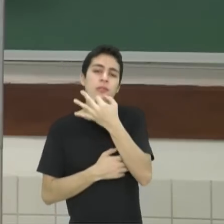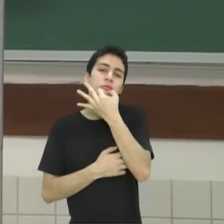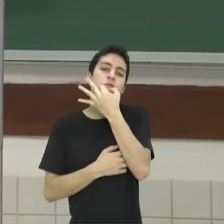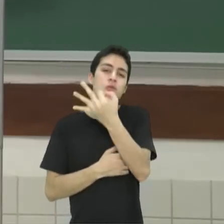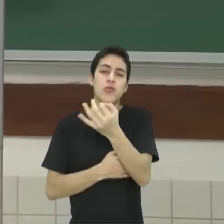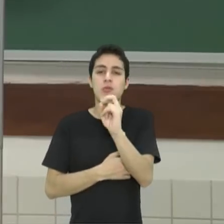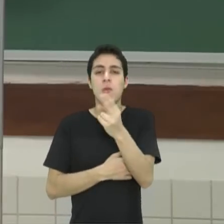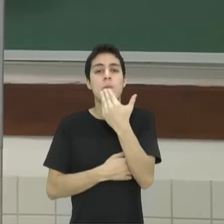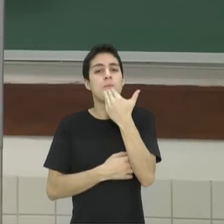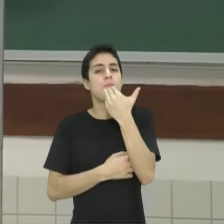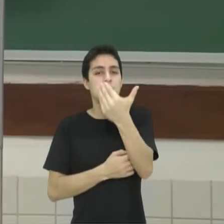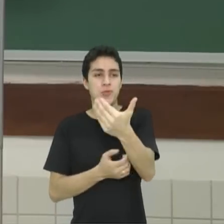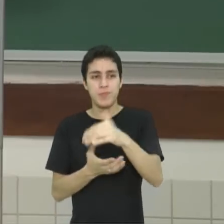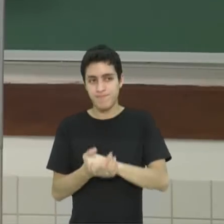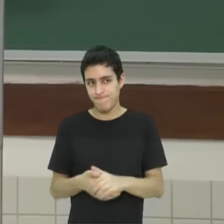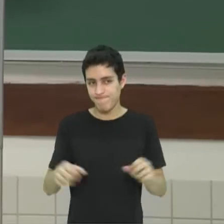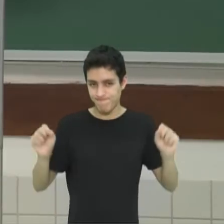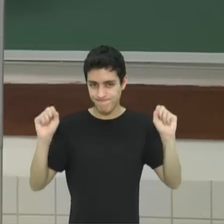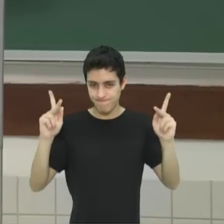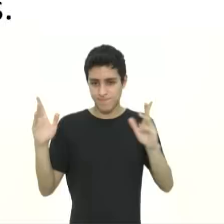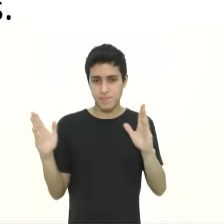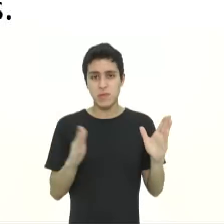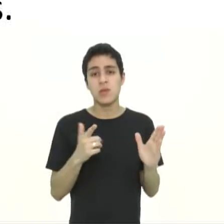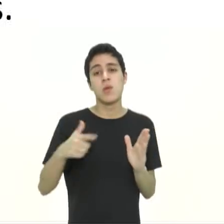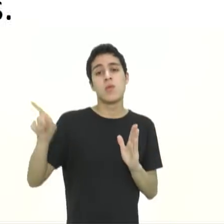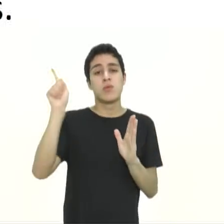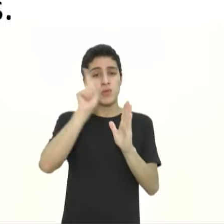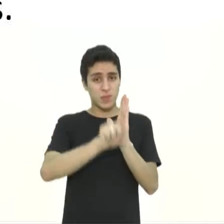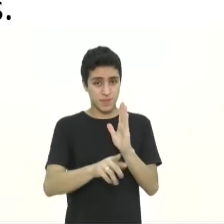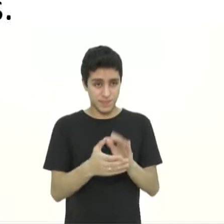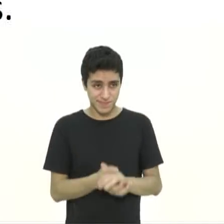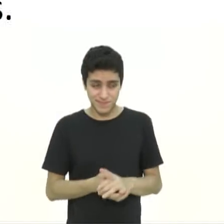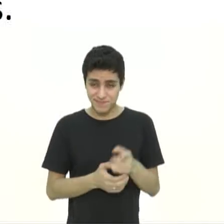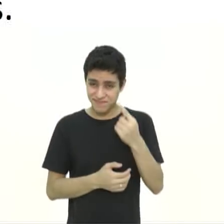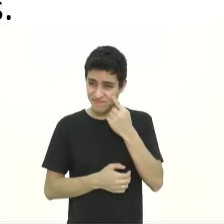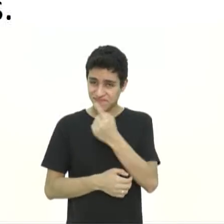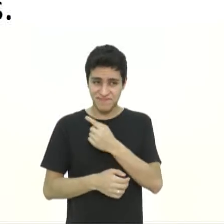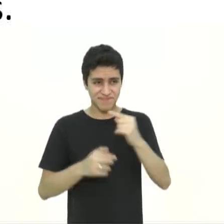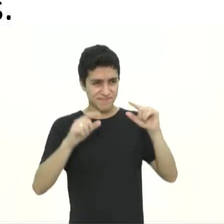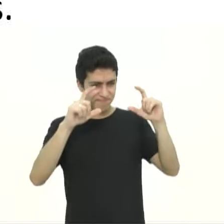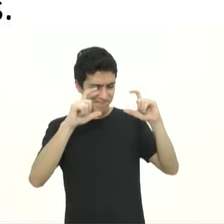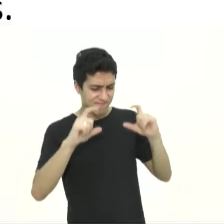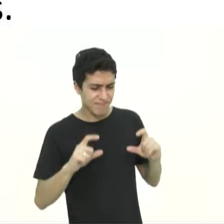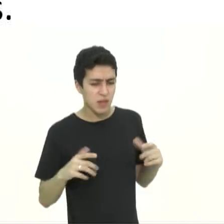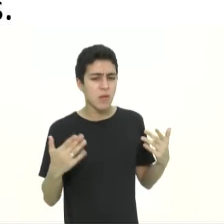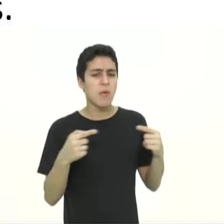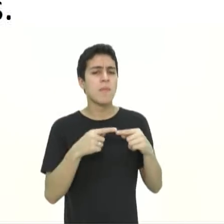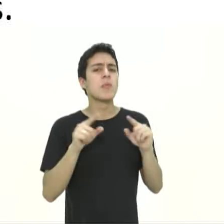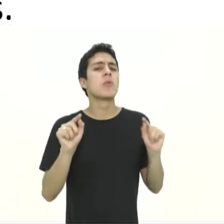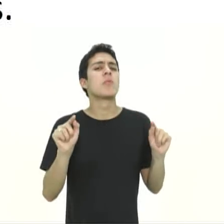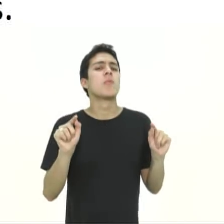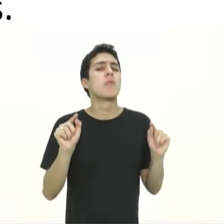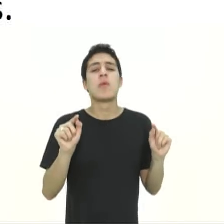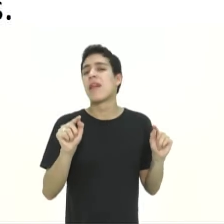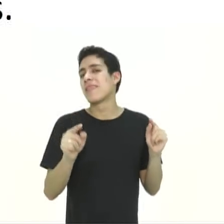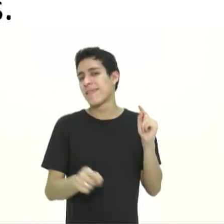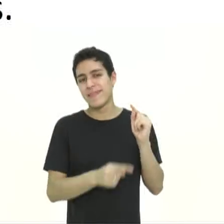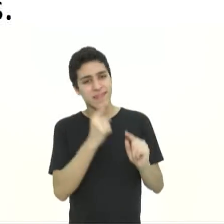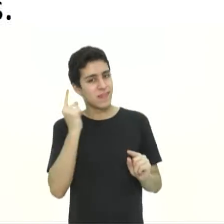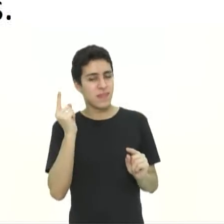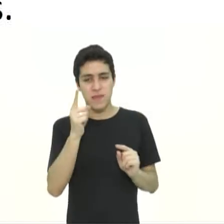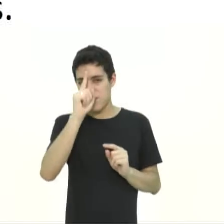ou um pedido, ok? Nosso último quiz. Nos trechos abaixo, qual alternativa não apresenta o